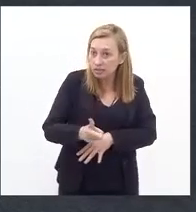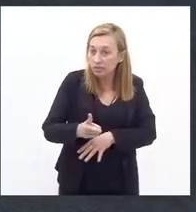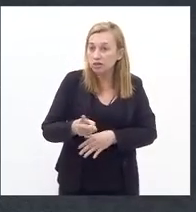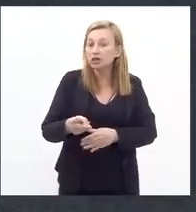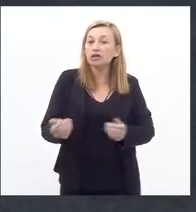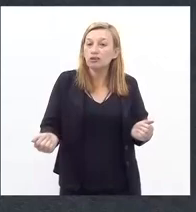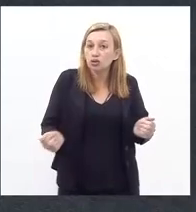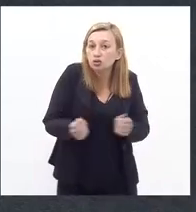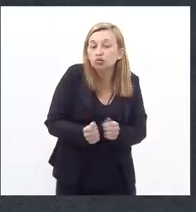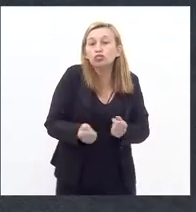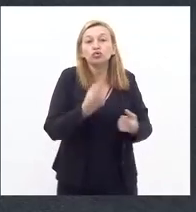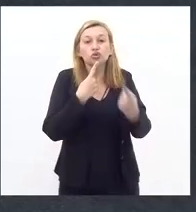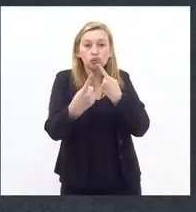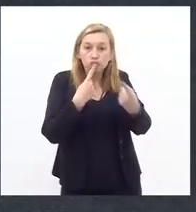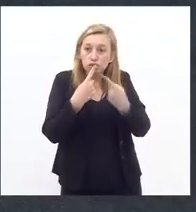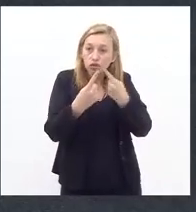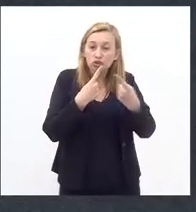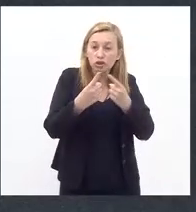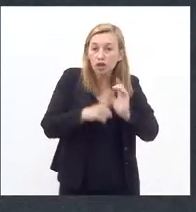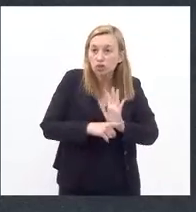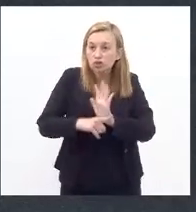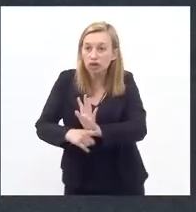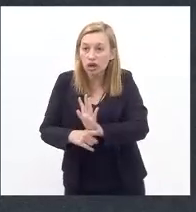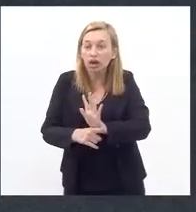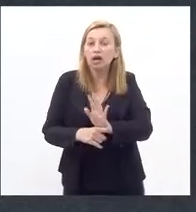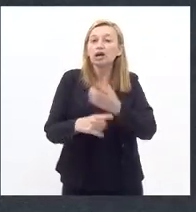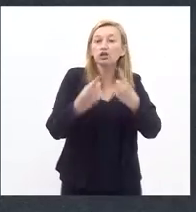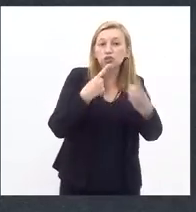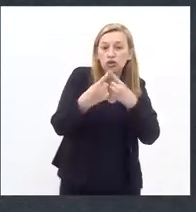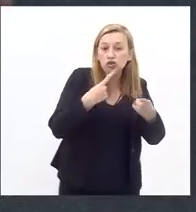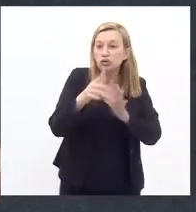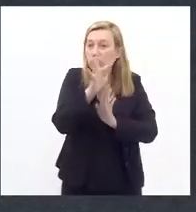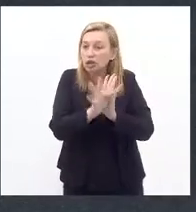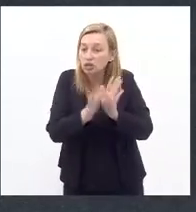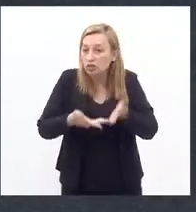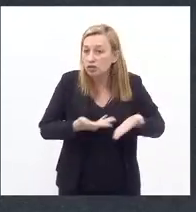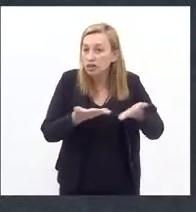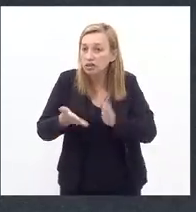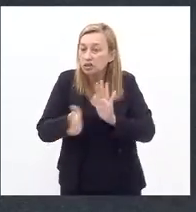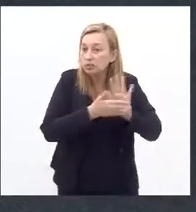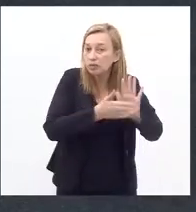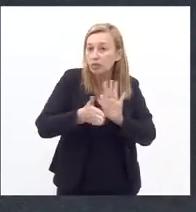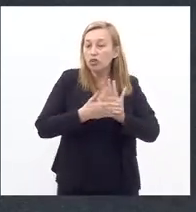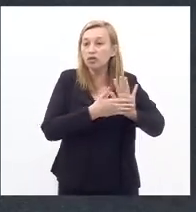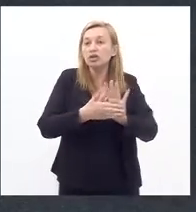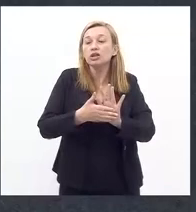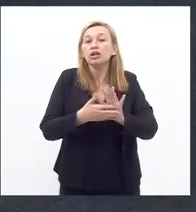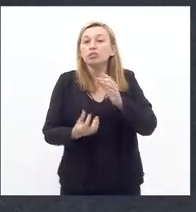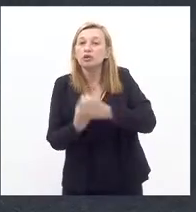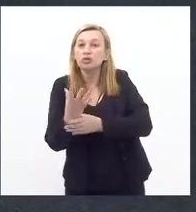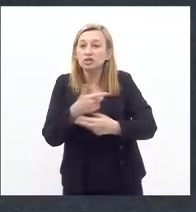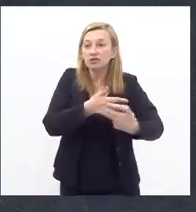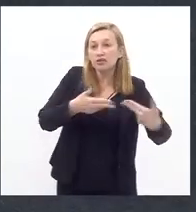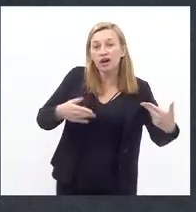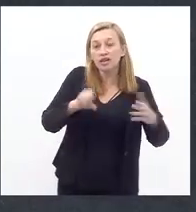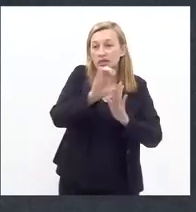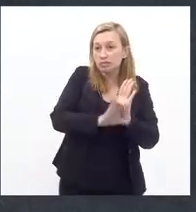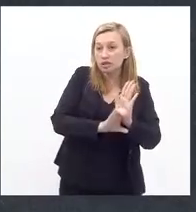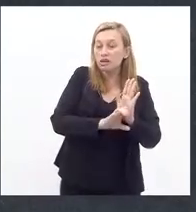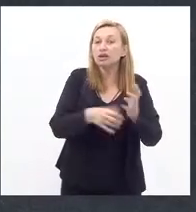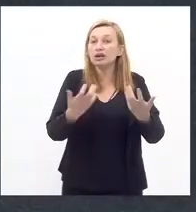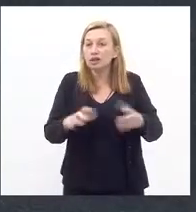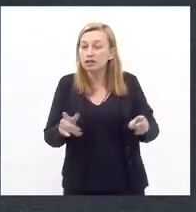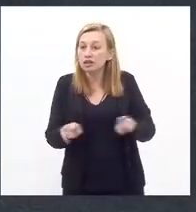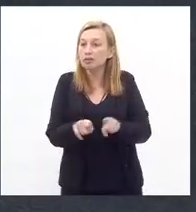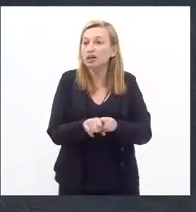por participamos do debate eu fui tentamos ajudar a discutir o texto oferecendo proposta de ter seu reduzir várias emendas não queria também